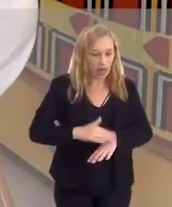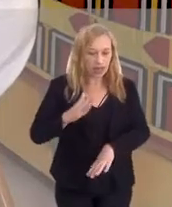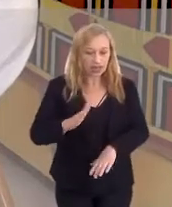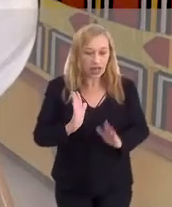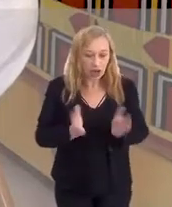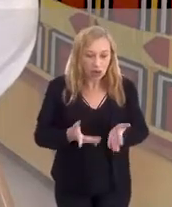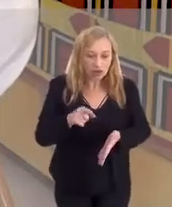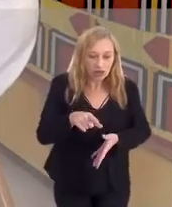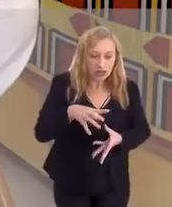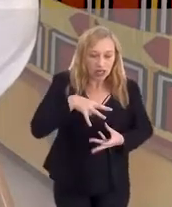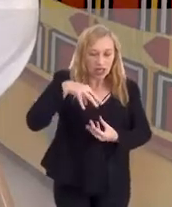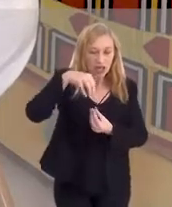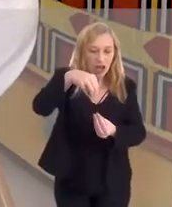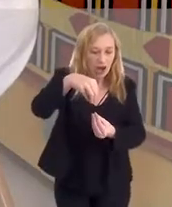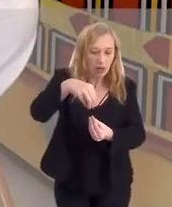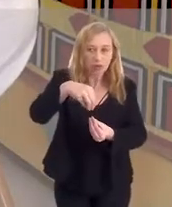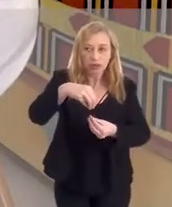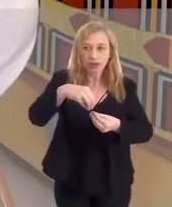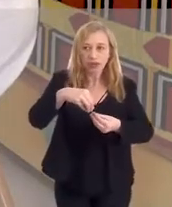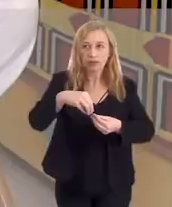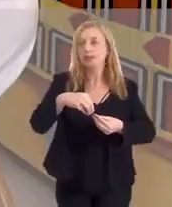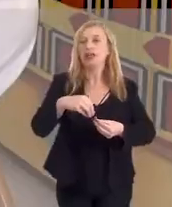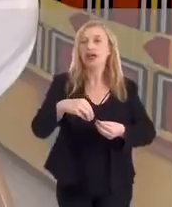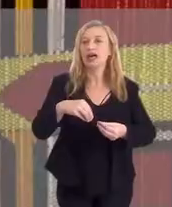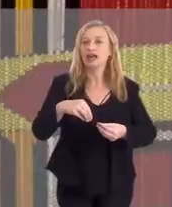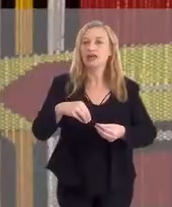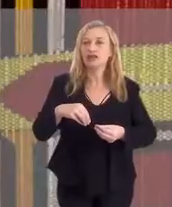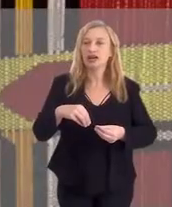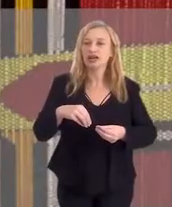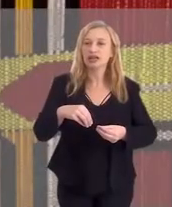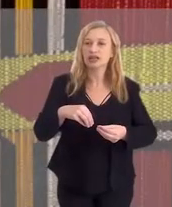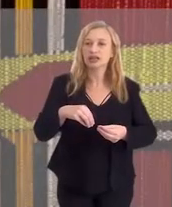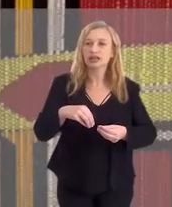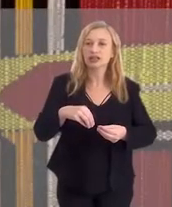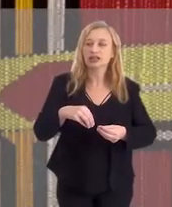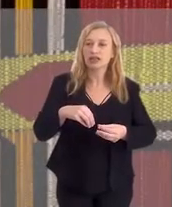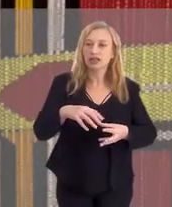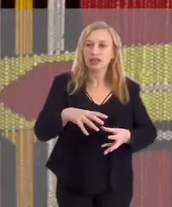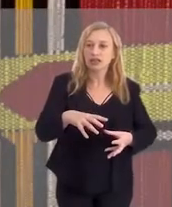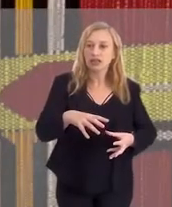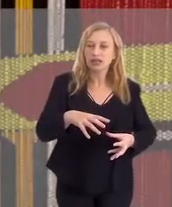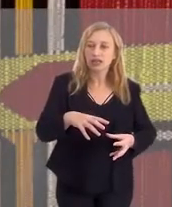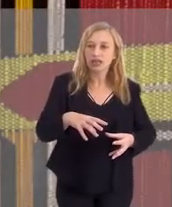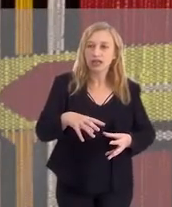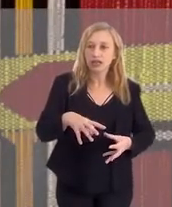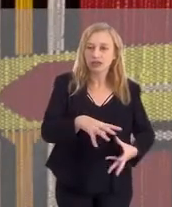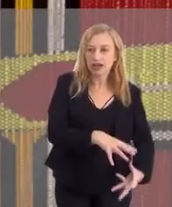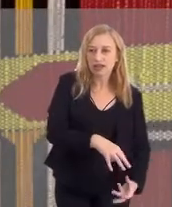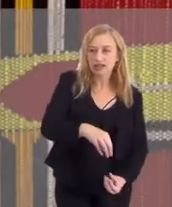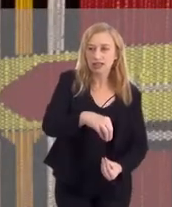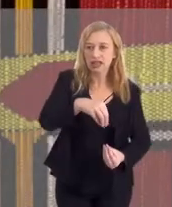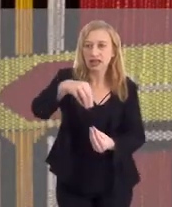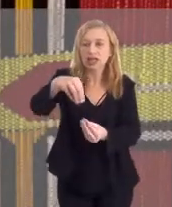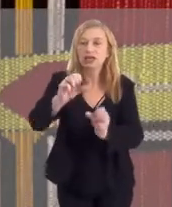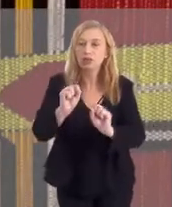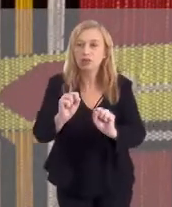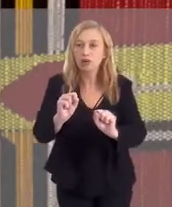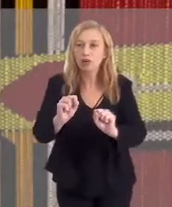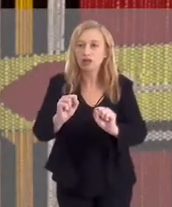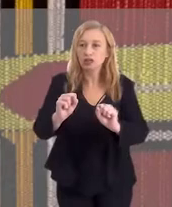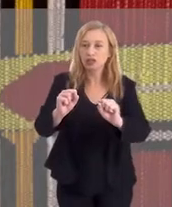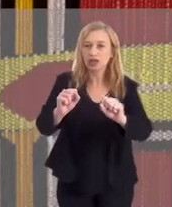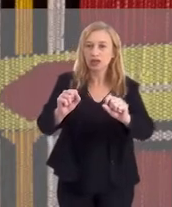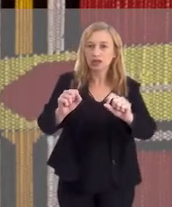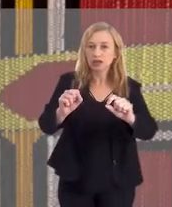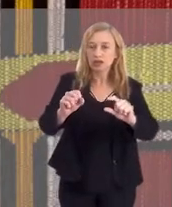carne. Aí ele vai passar para encantado. Ele é um ser encantado que pode aparecer para a